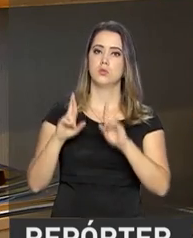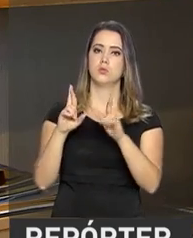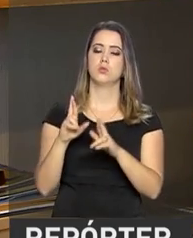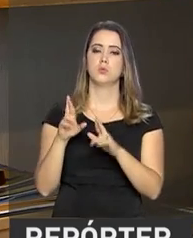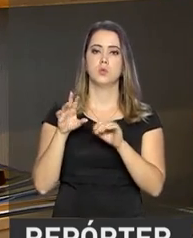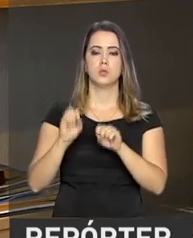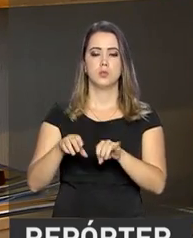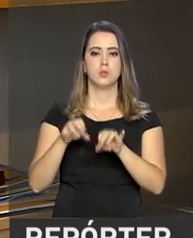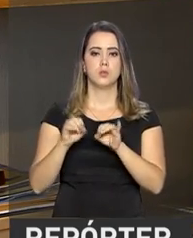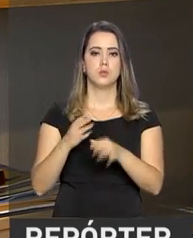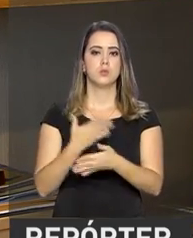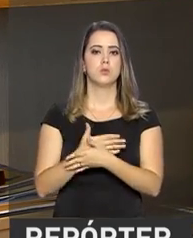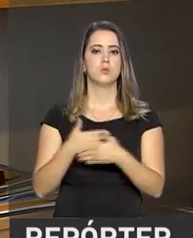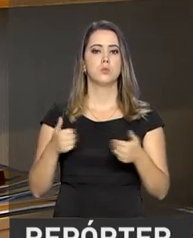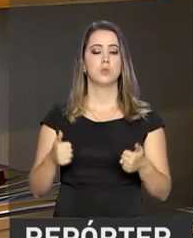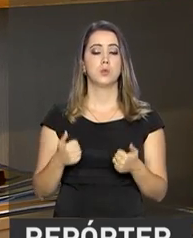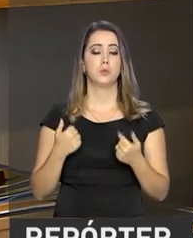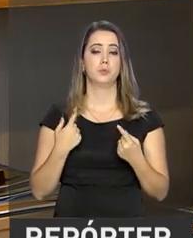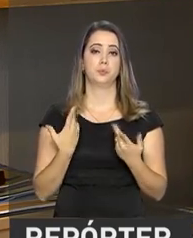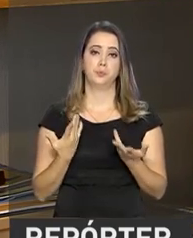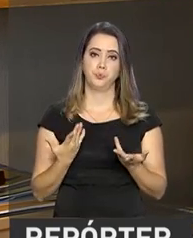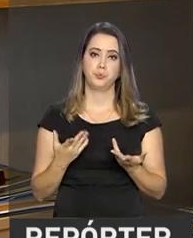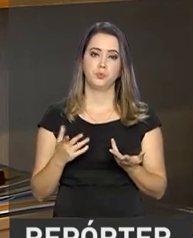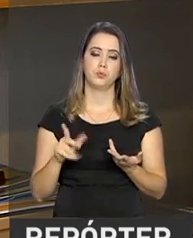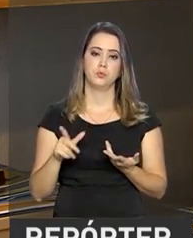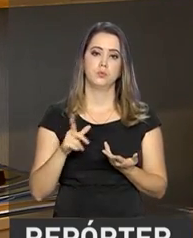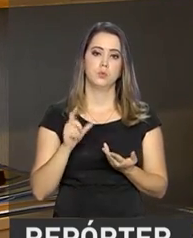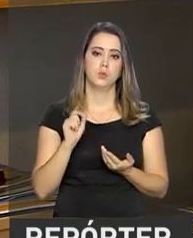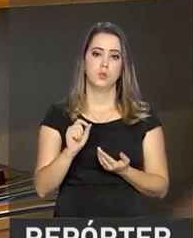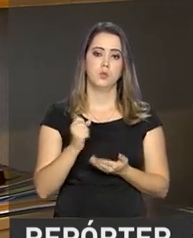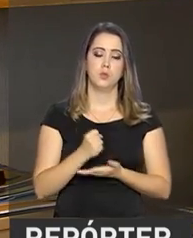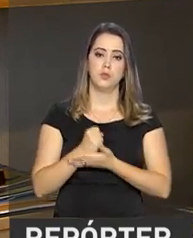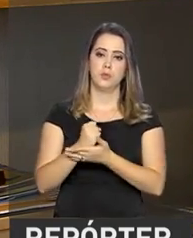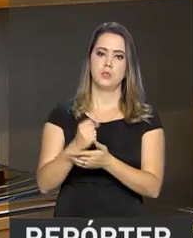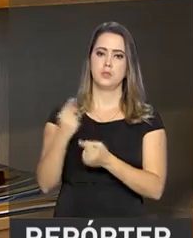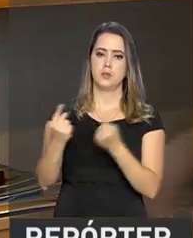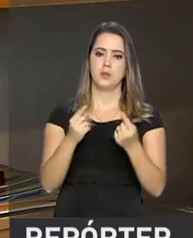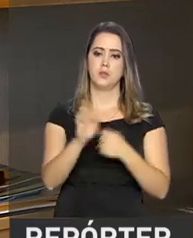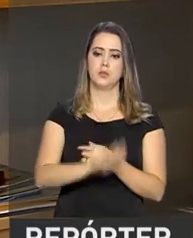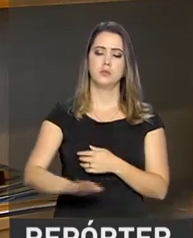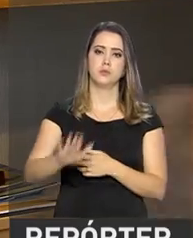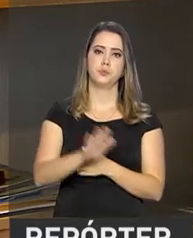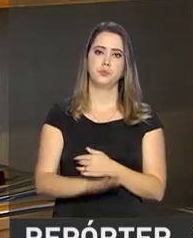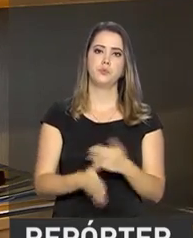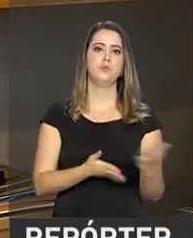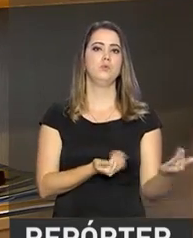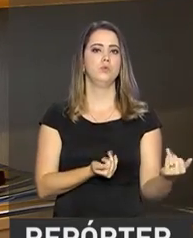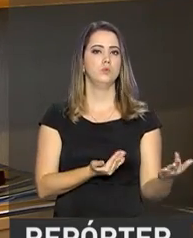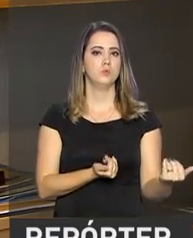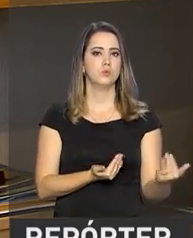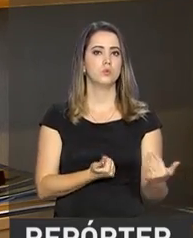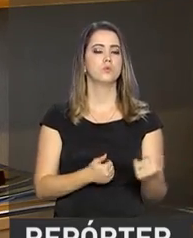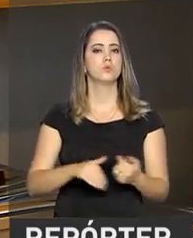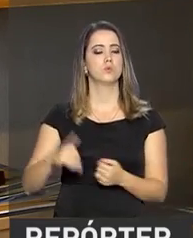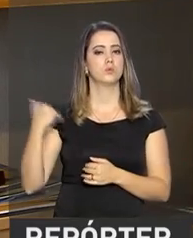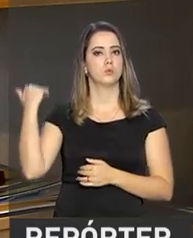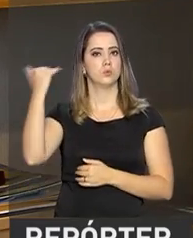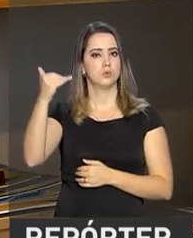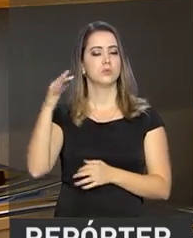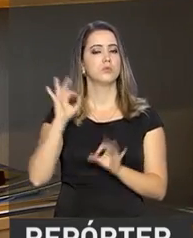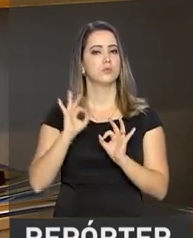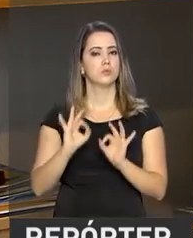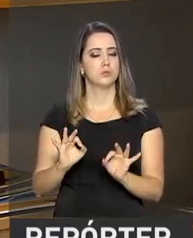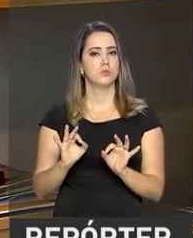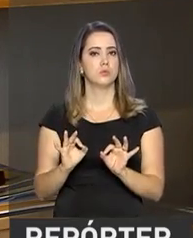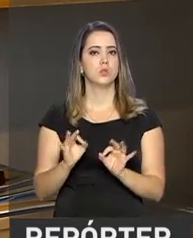do país melhor e nesse sentido é que a ou aquilo que é oferecido a cada criança cada jovem adolescente a cada adulto seja de fato